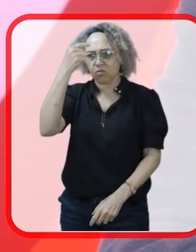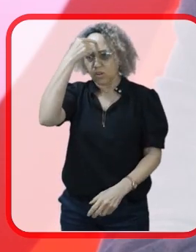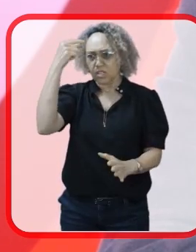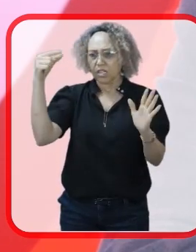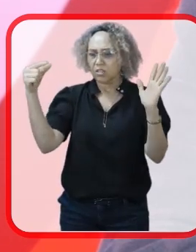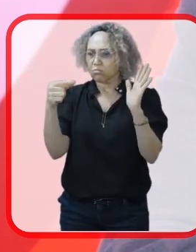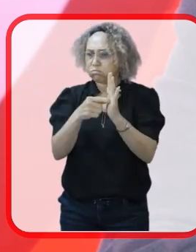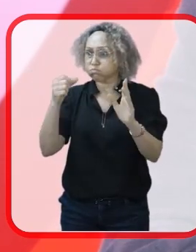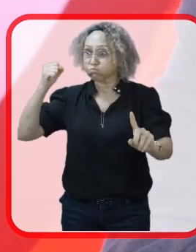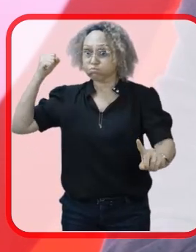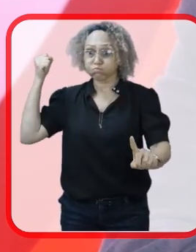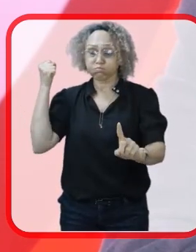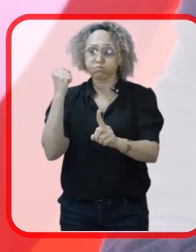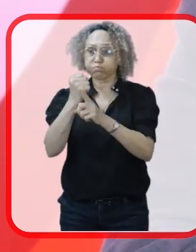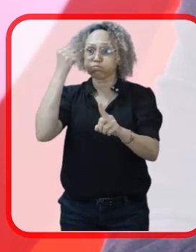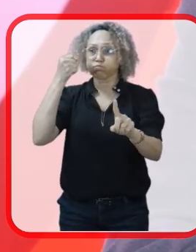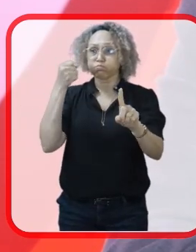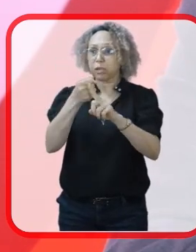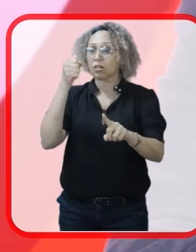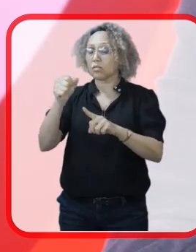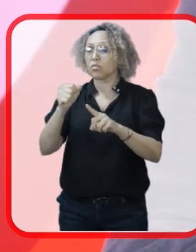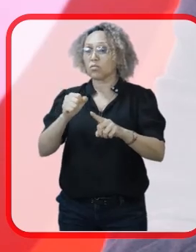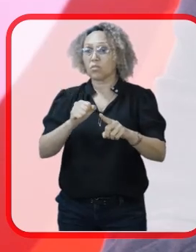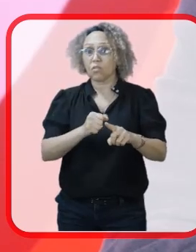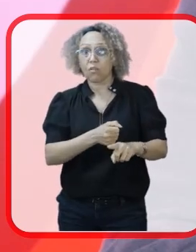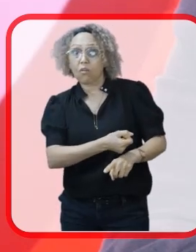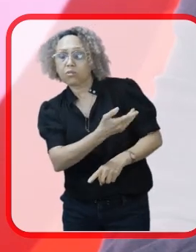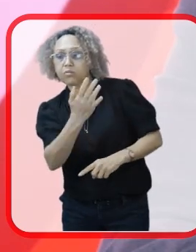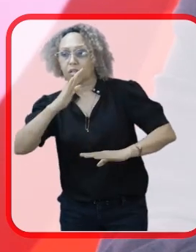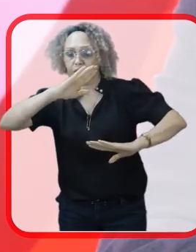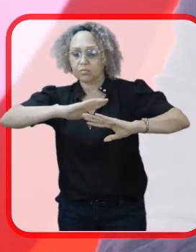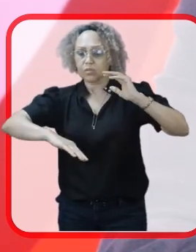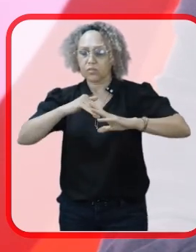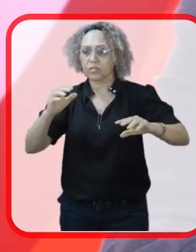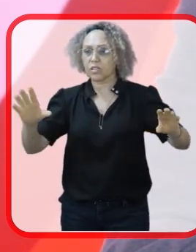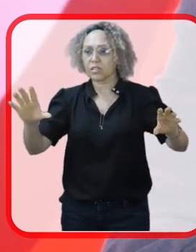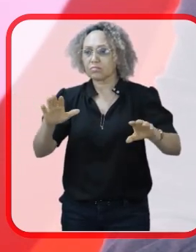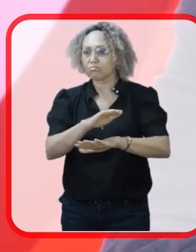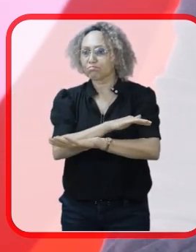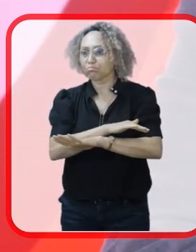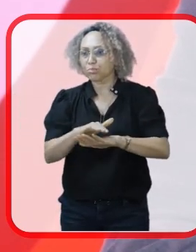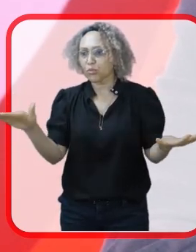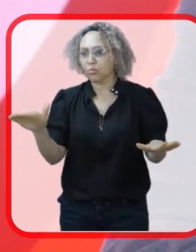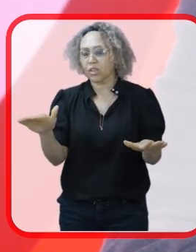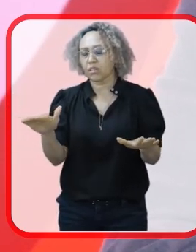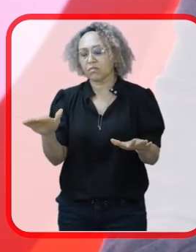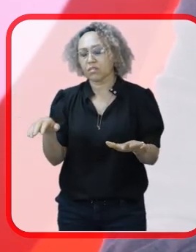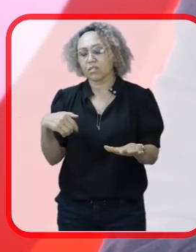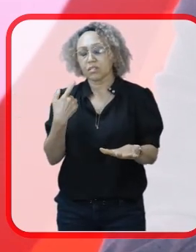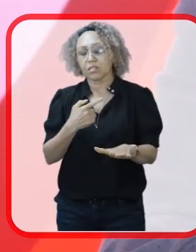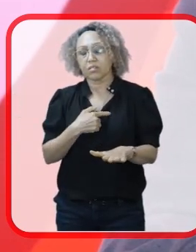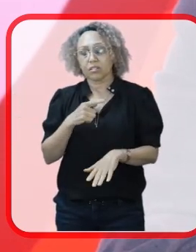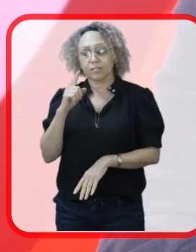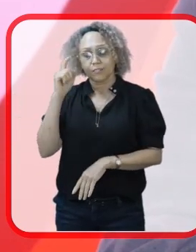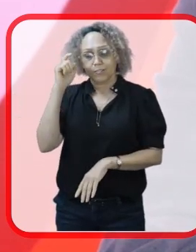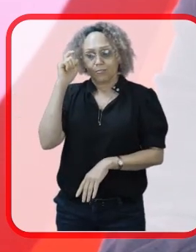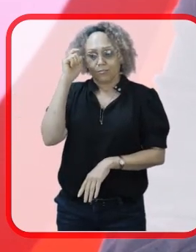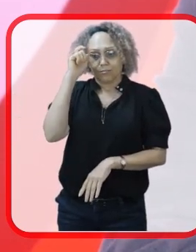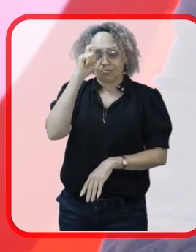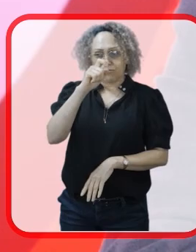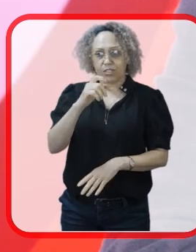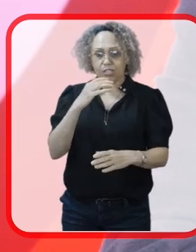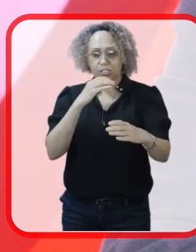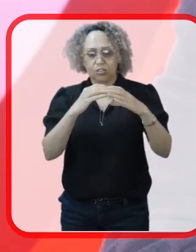deixaram de existir e outras profissões emergiram. E nós temos uma imensa dificuldade de dialogar com essas novas profissões.